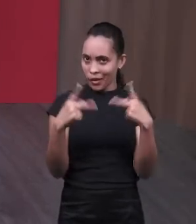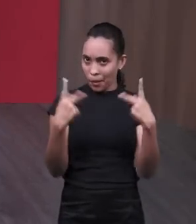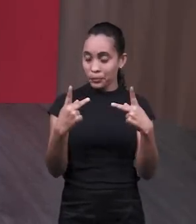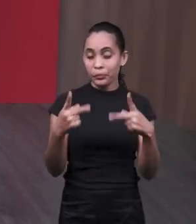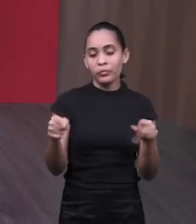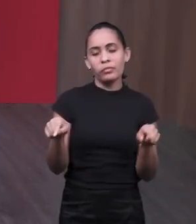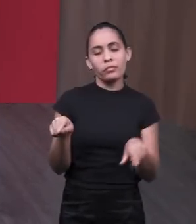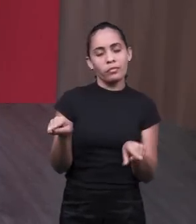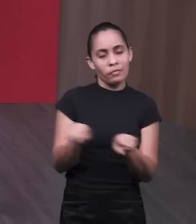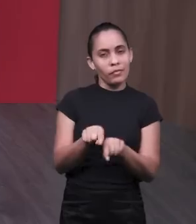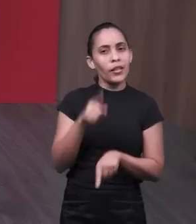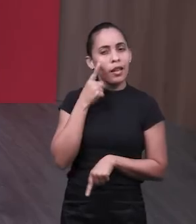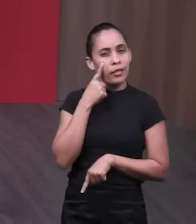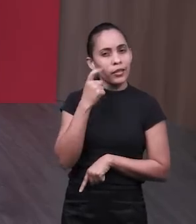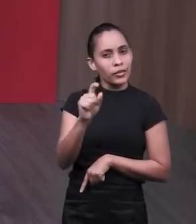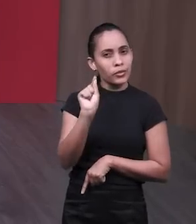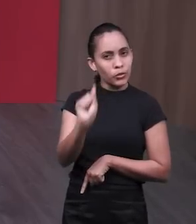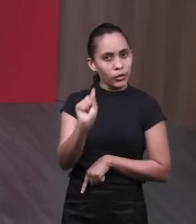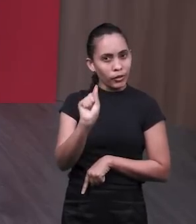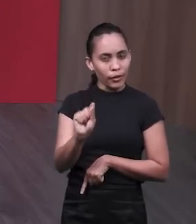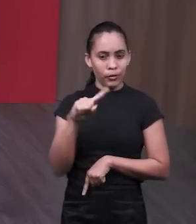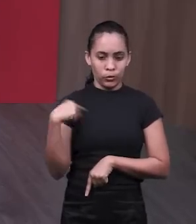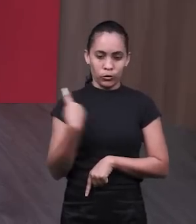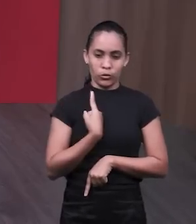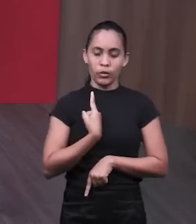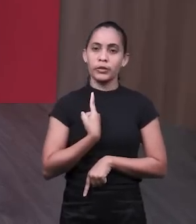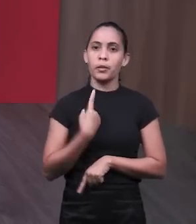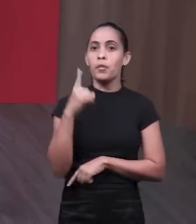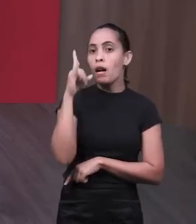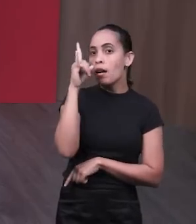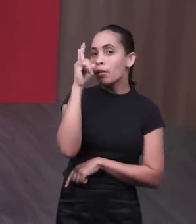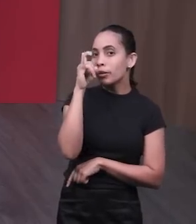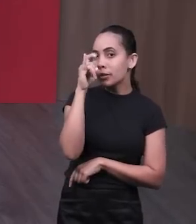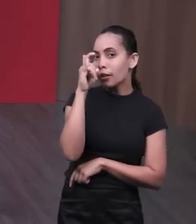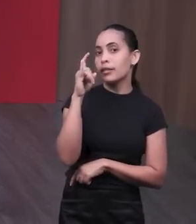Evangelho. E até interessante porque nós temos o Instagram do Evangelho Sem